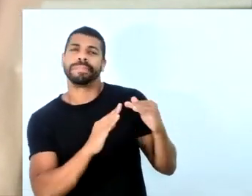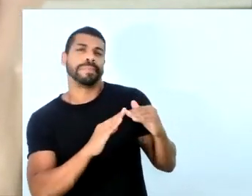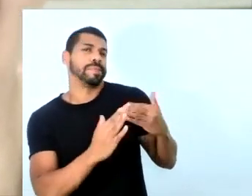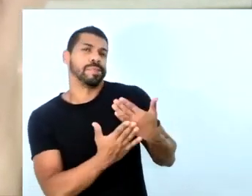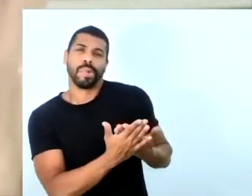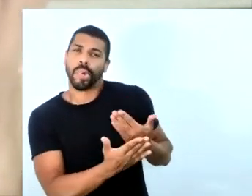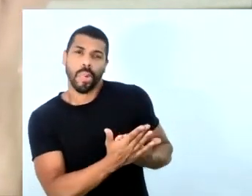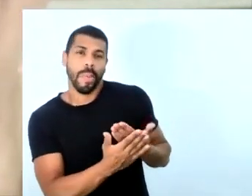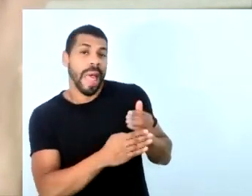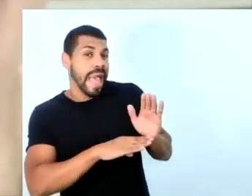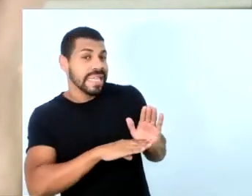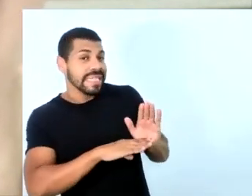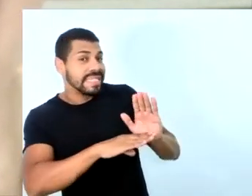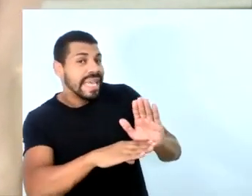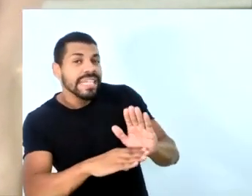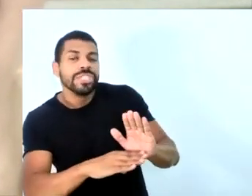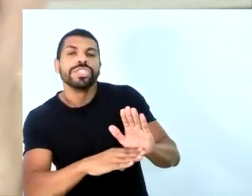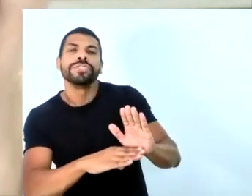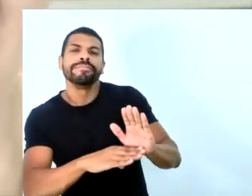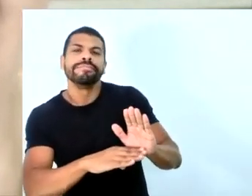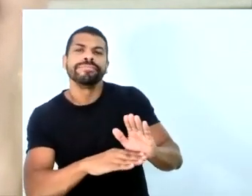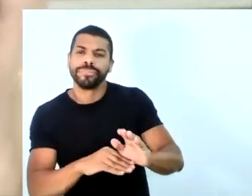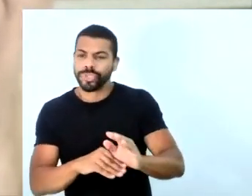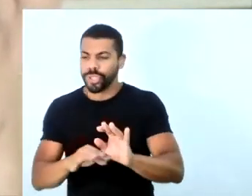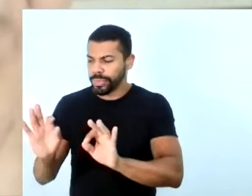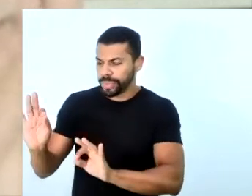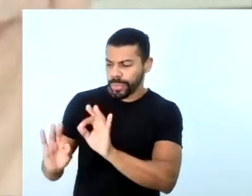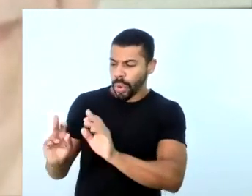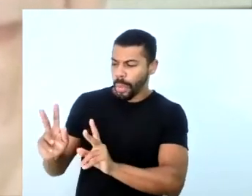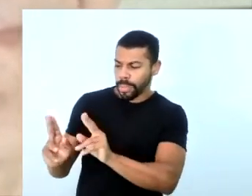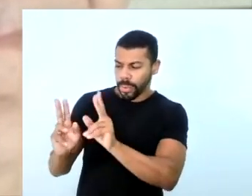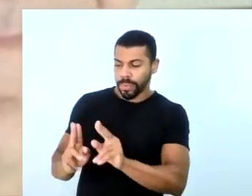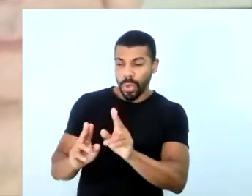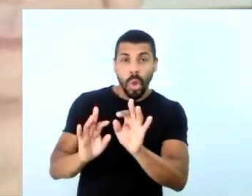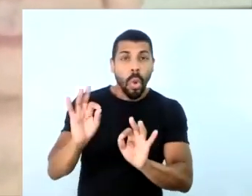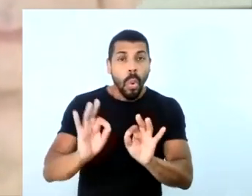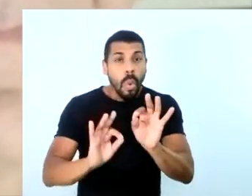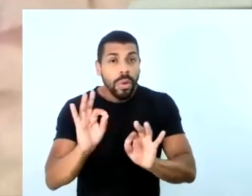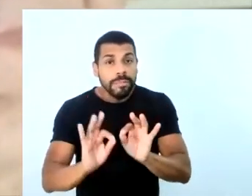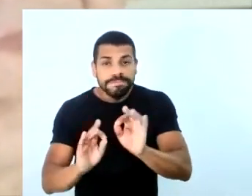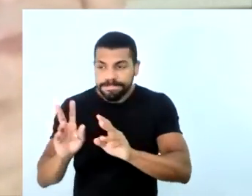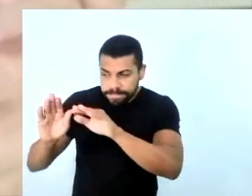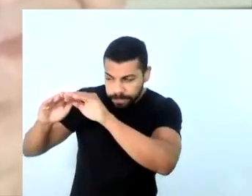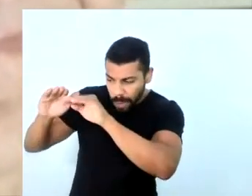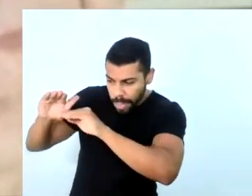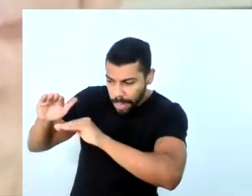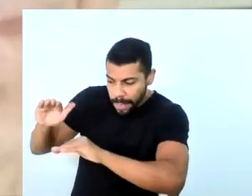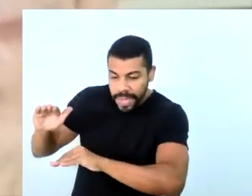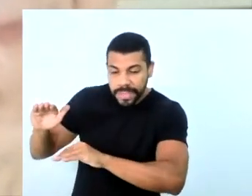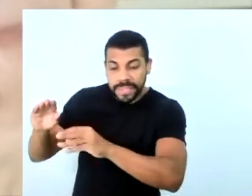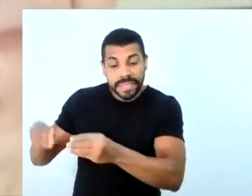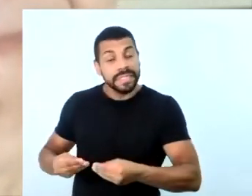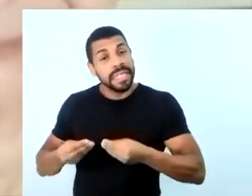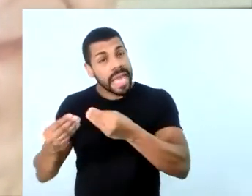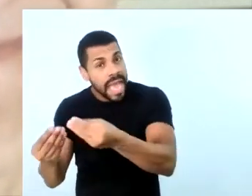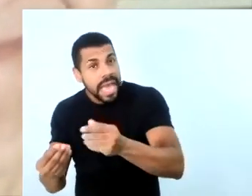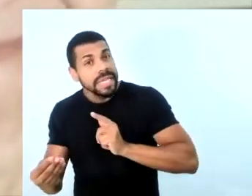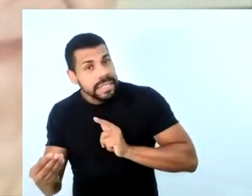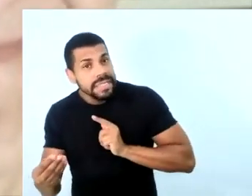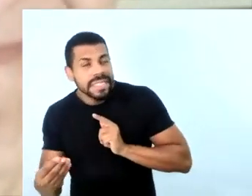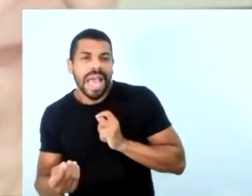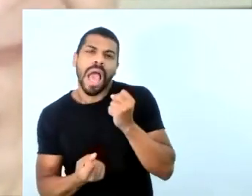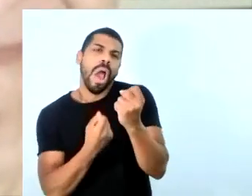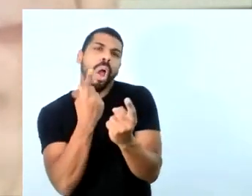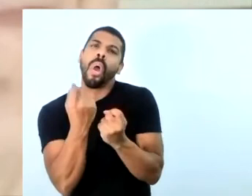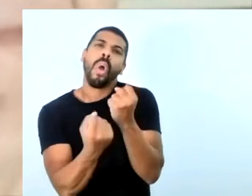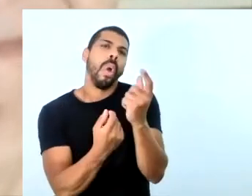escola. Porque o assistente de montagem é a pessoa que recebe o material, organiza esse material e às vezes até opera para o montador.